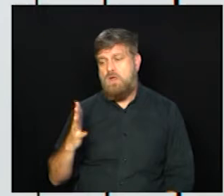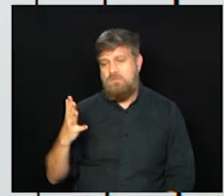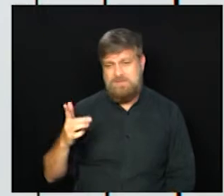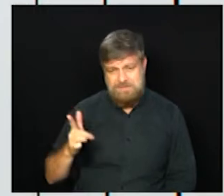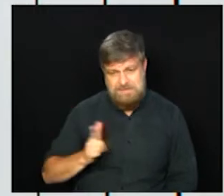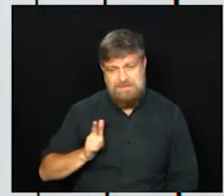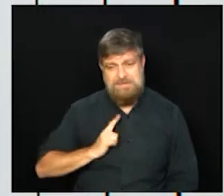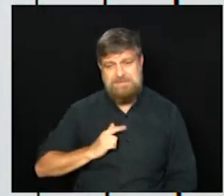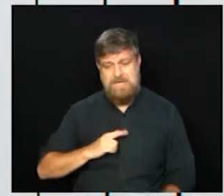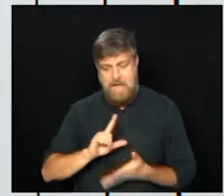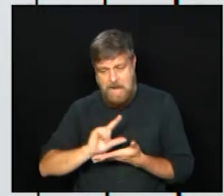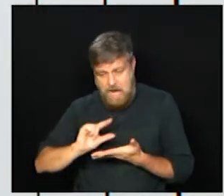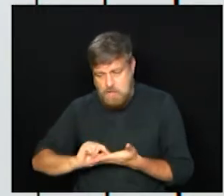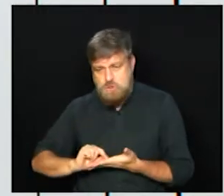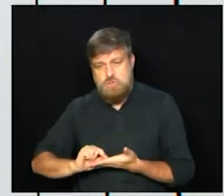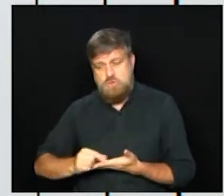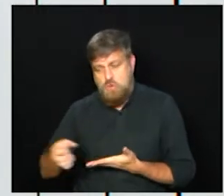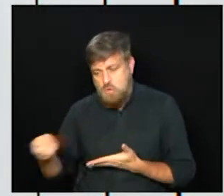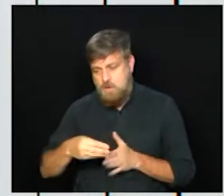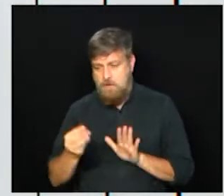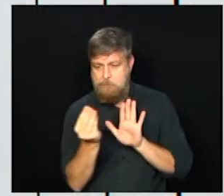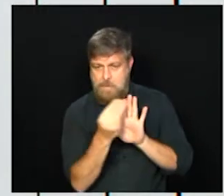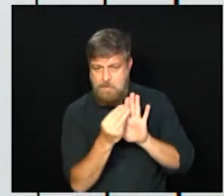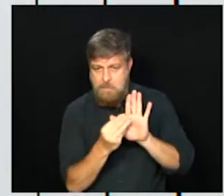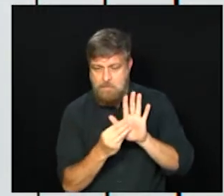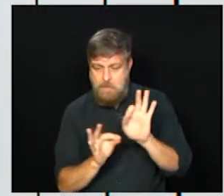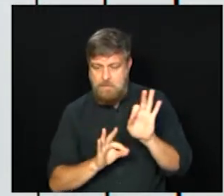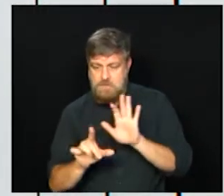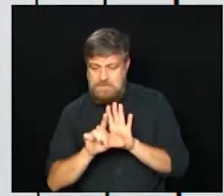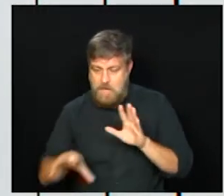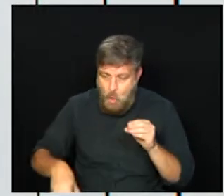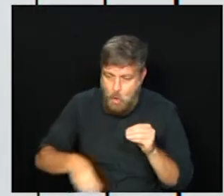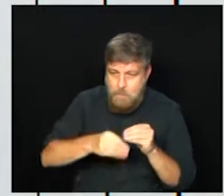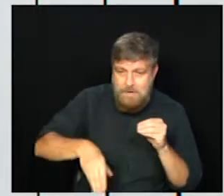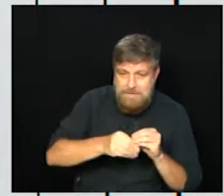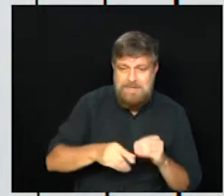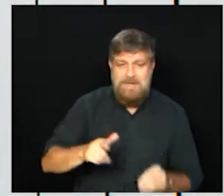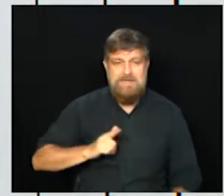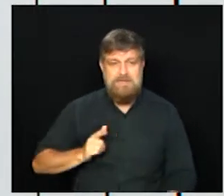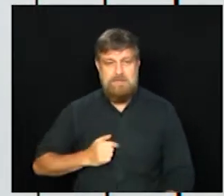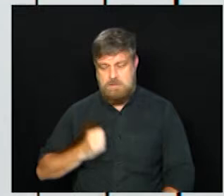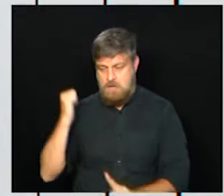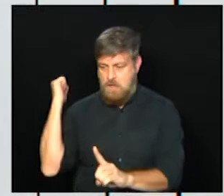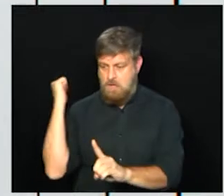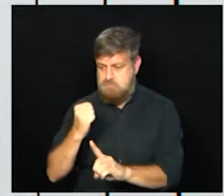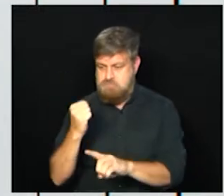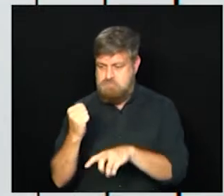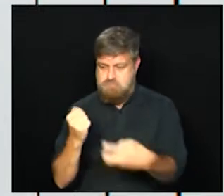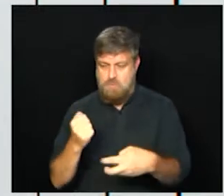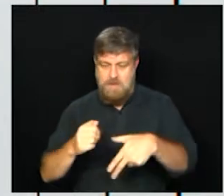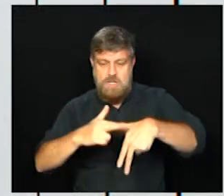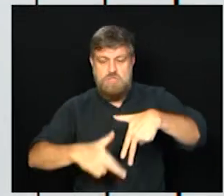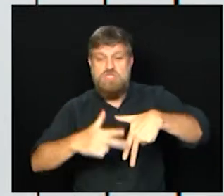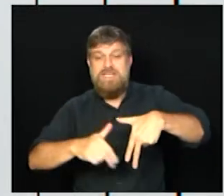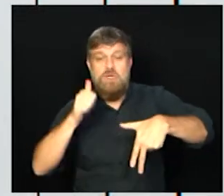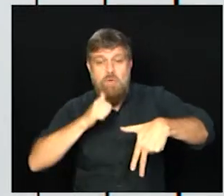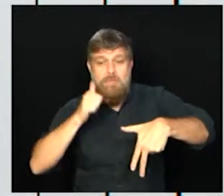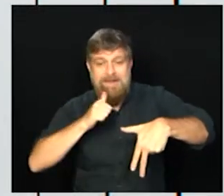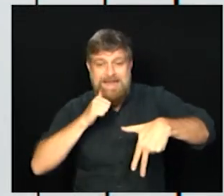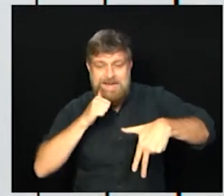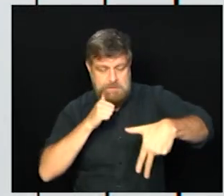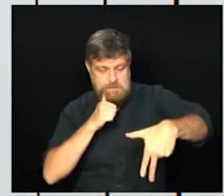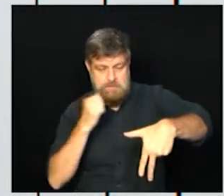novos artigos, novos adendos e leis complementares a ela. O feminicídio, né, ser uma tipificação de homicídio